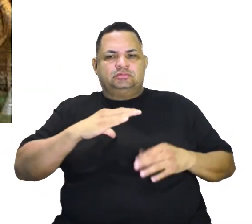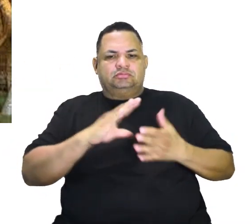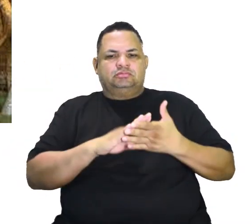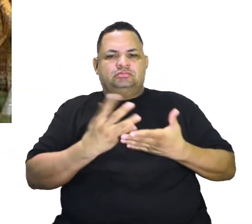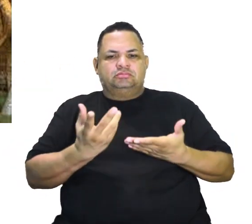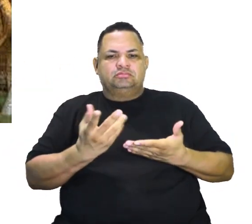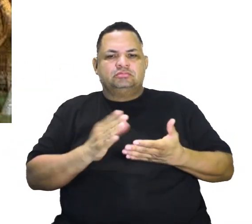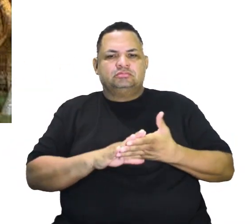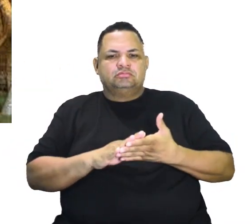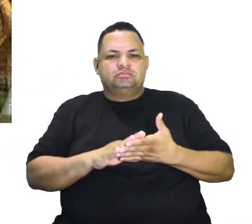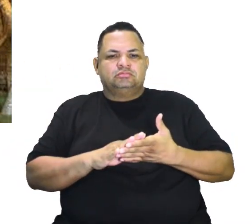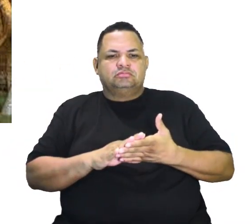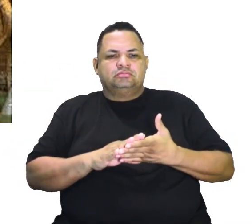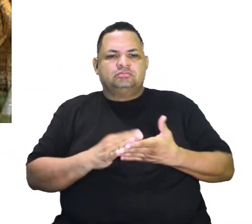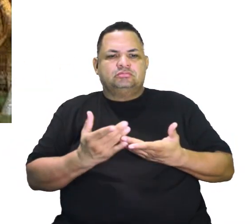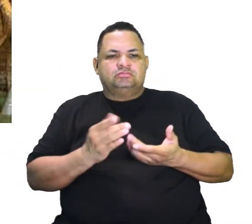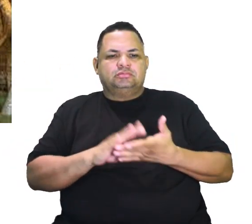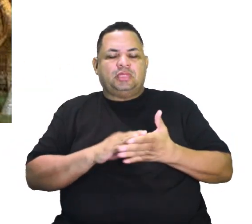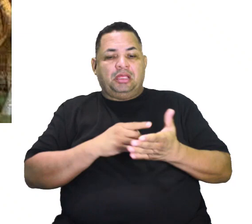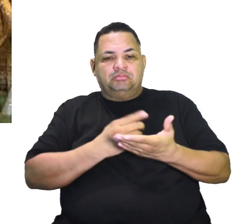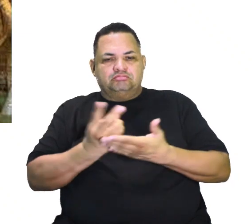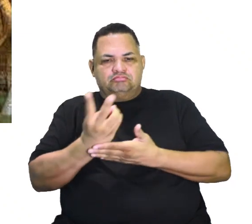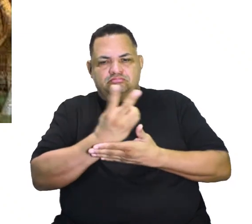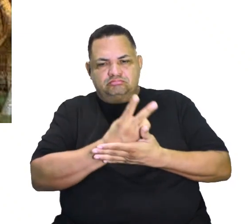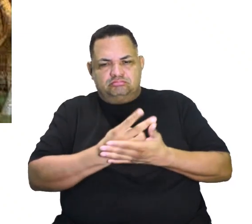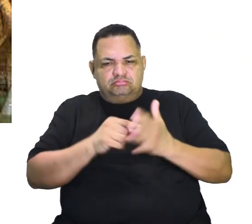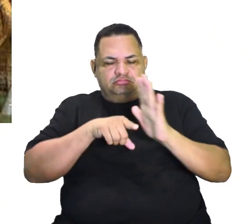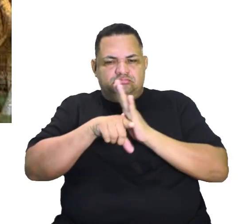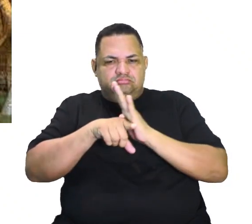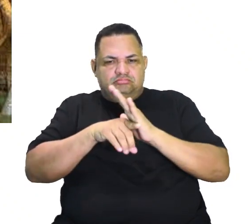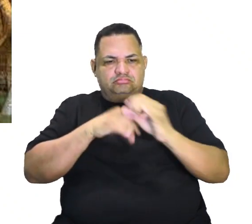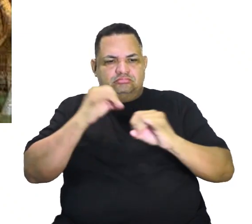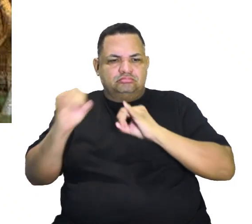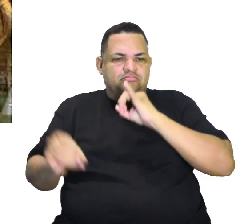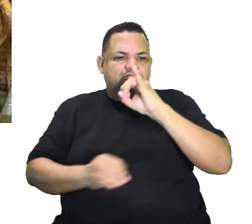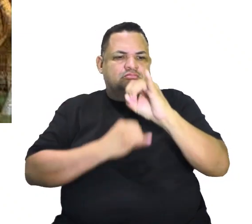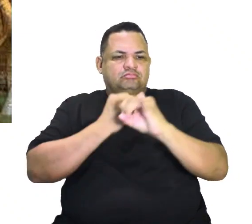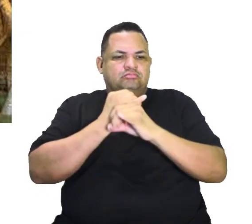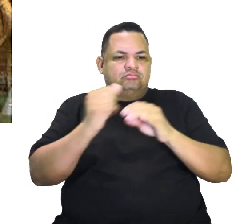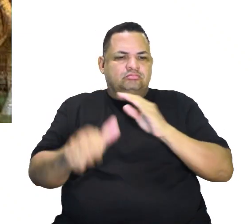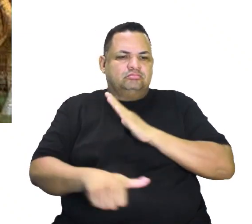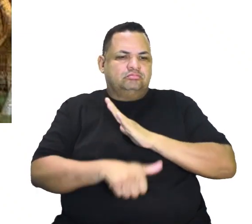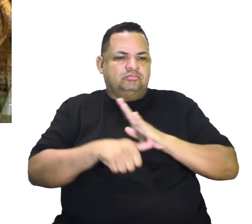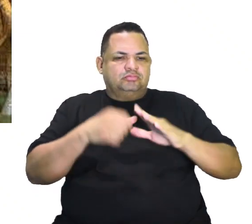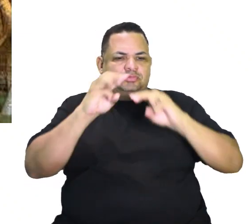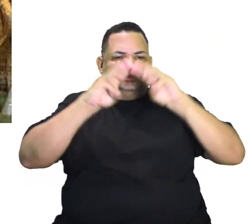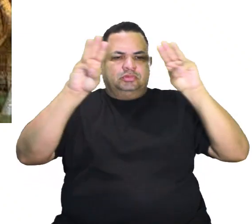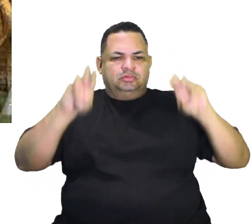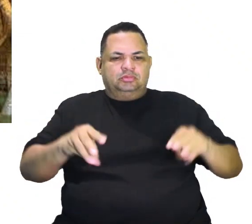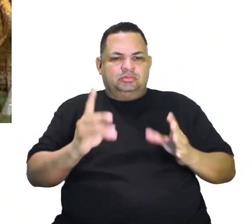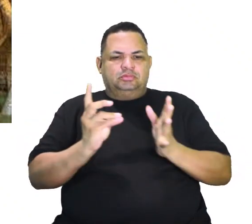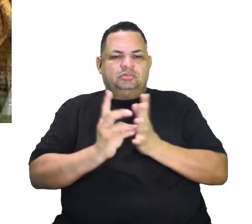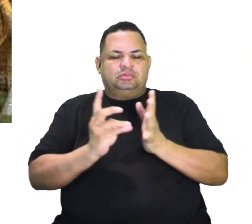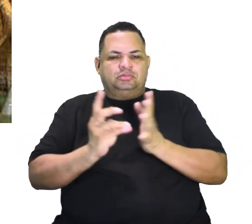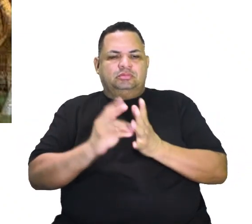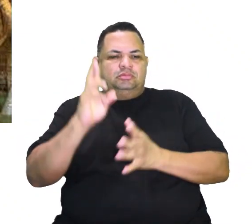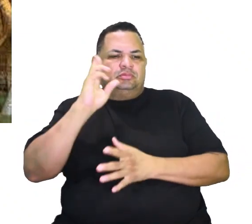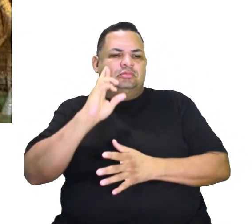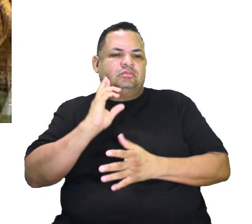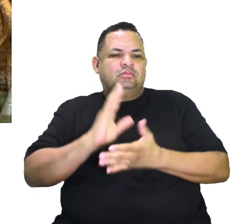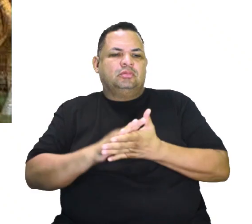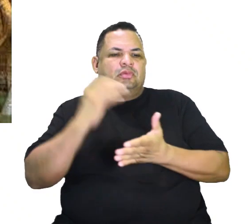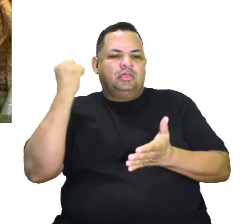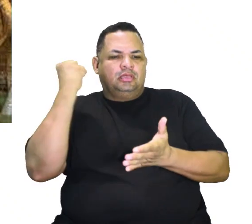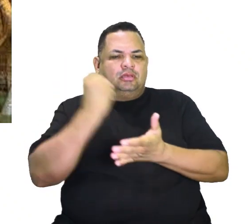nós buscamos essas pesquisas na internet. Foi o primeiro museu indígena de Rondônia. Ele foi inaugurado, então, lá